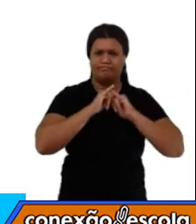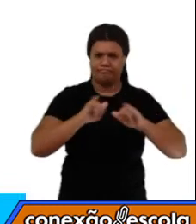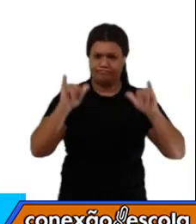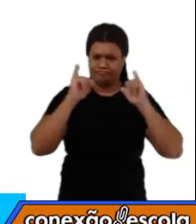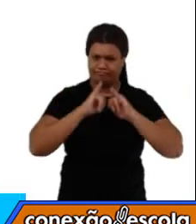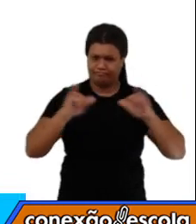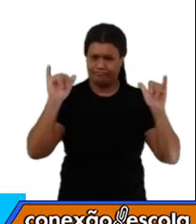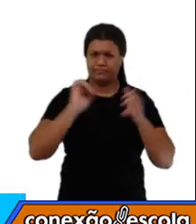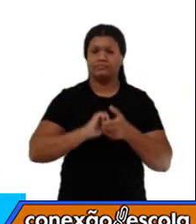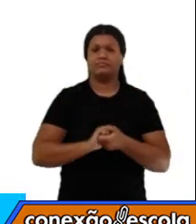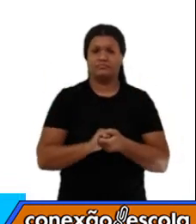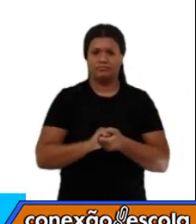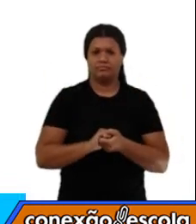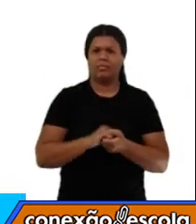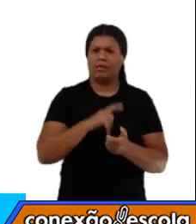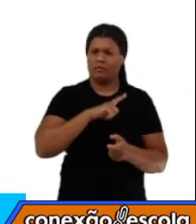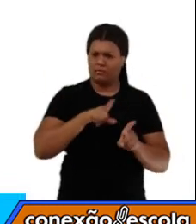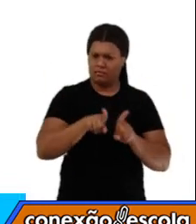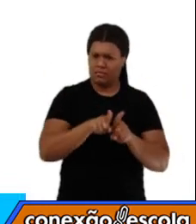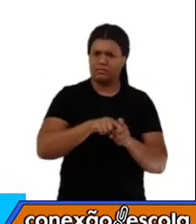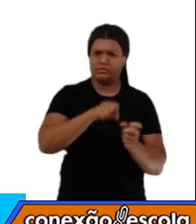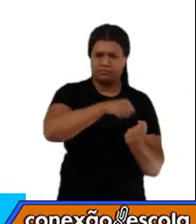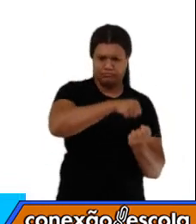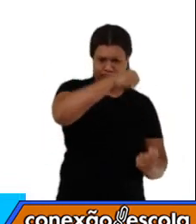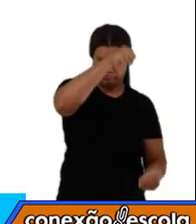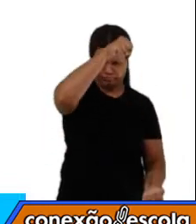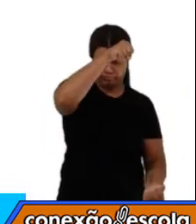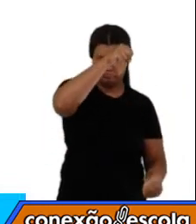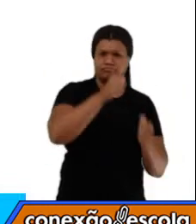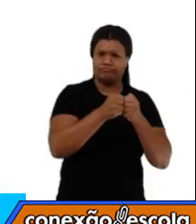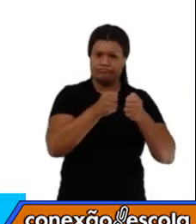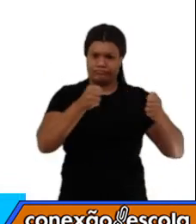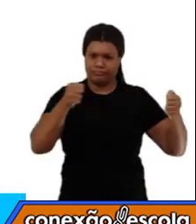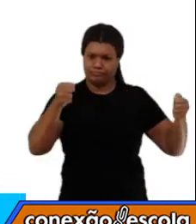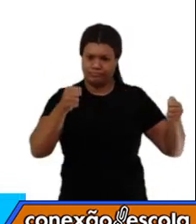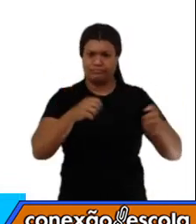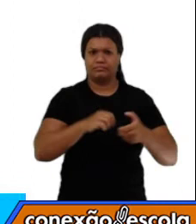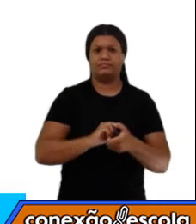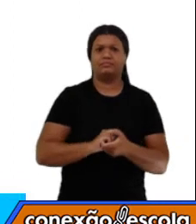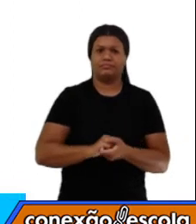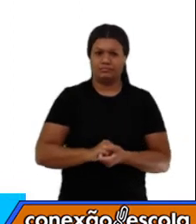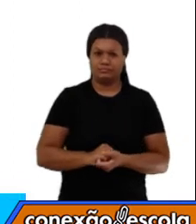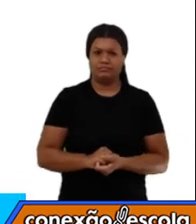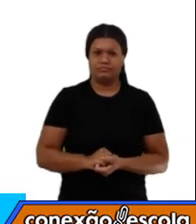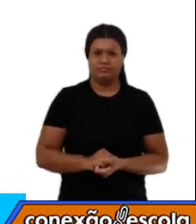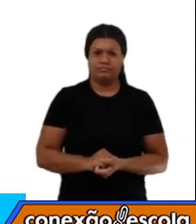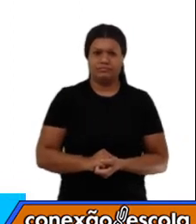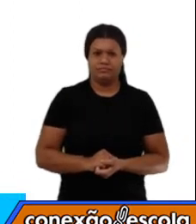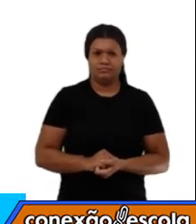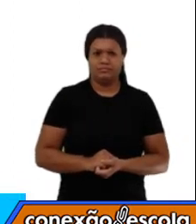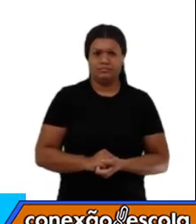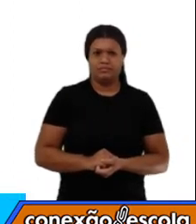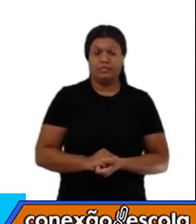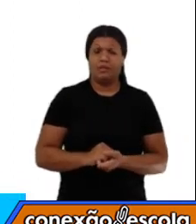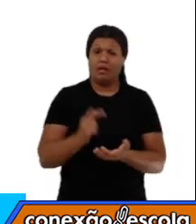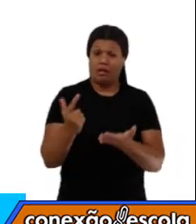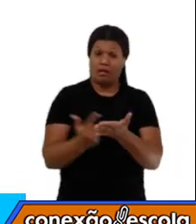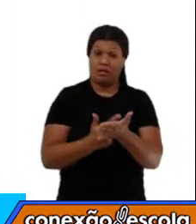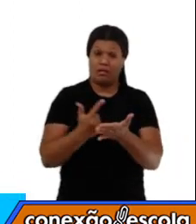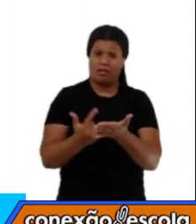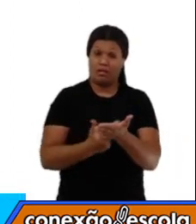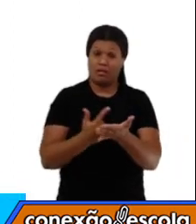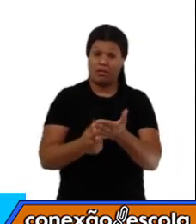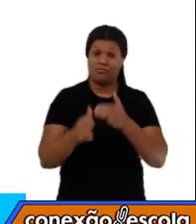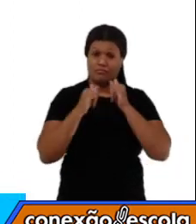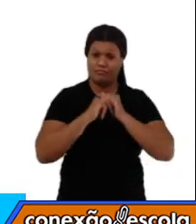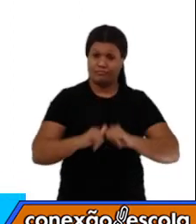public announcements. Eu tenho os cartazes, que são chamados de posters ou showbills. Eu tenho os